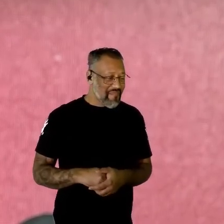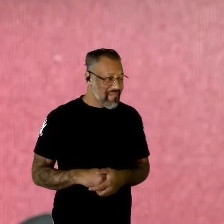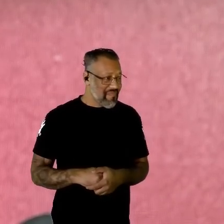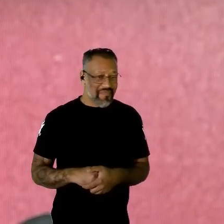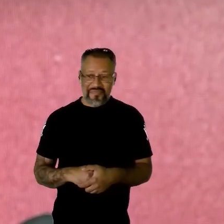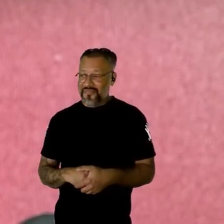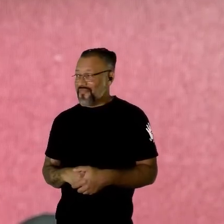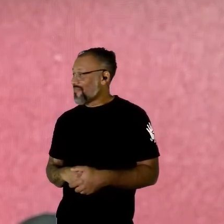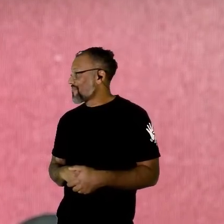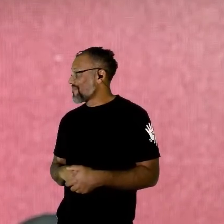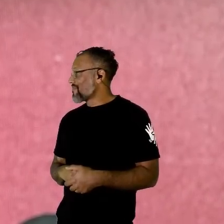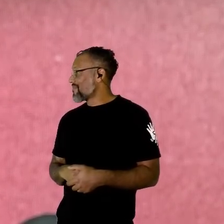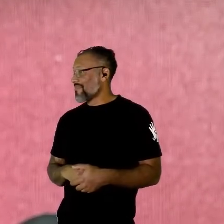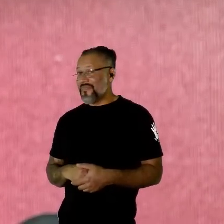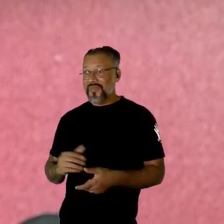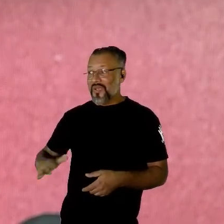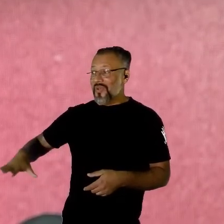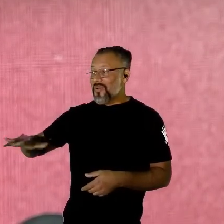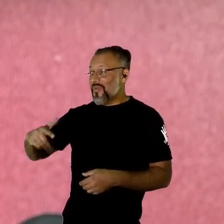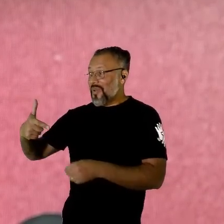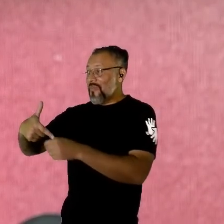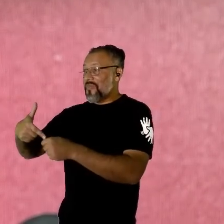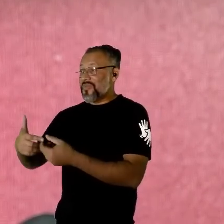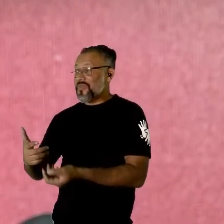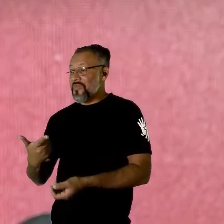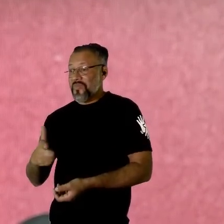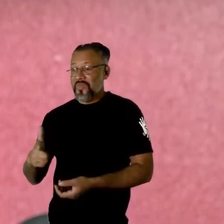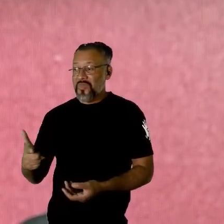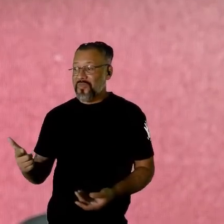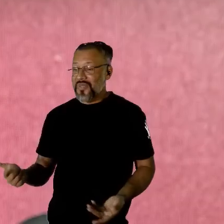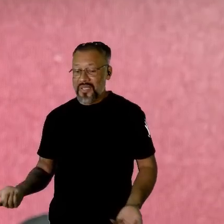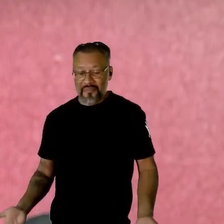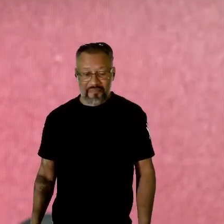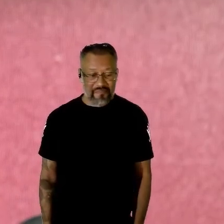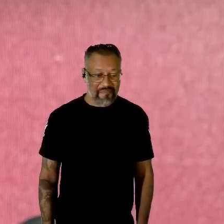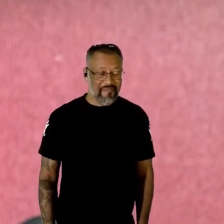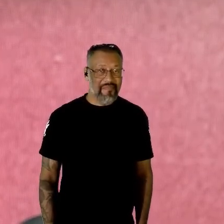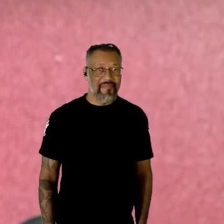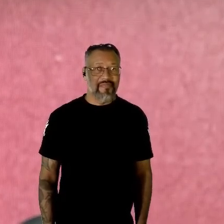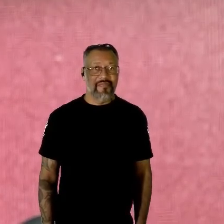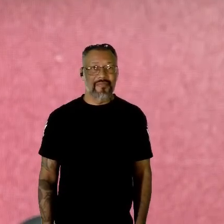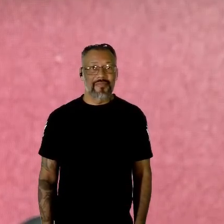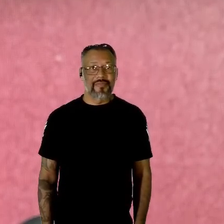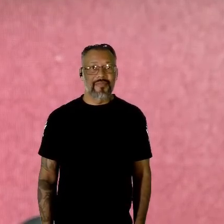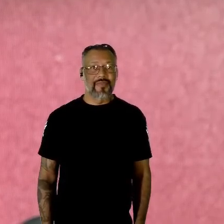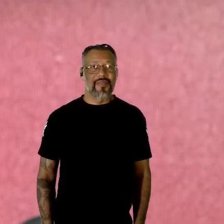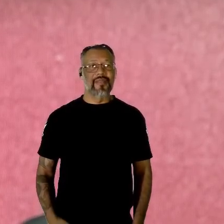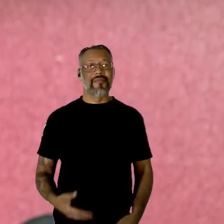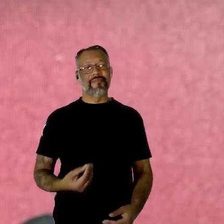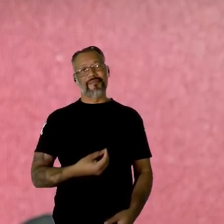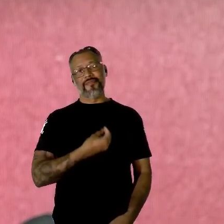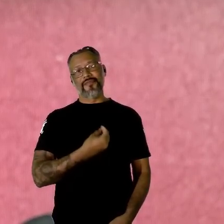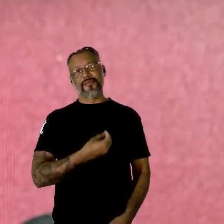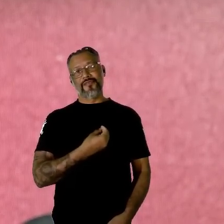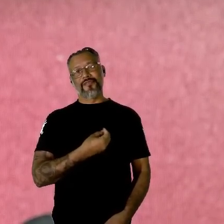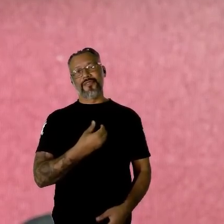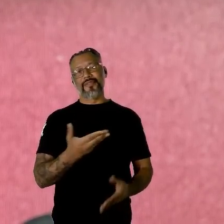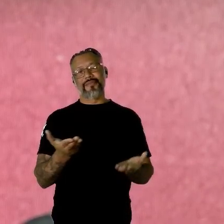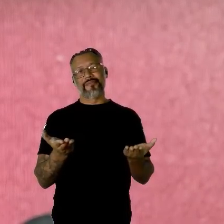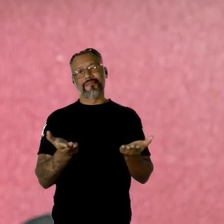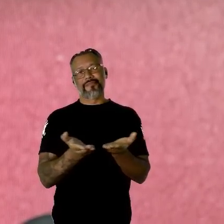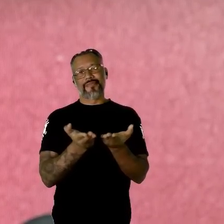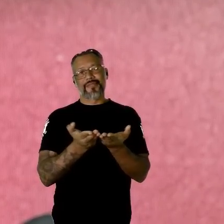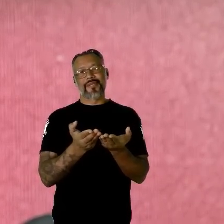já vi gente de carro importado parado que acabou o combustível assim é a vida cristã ser templo